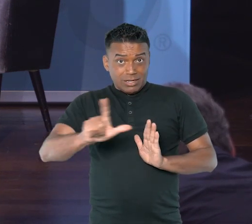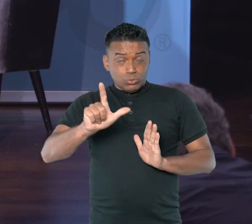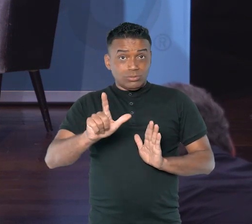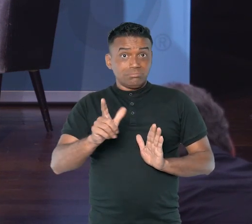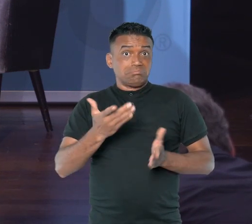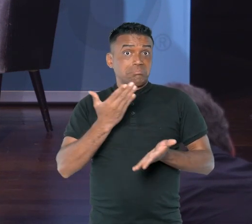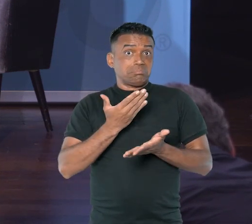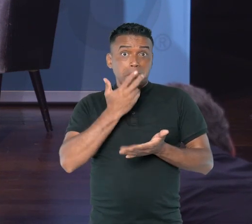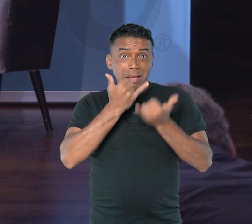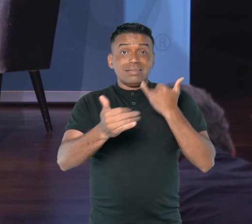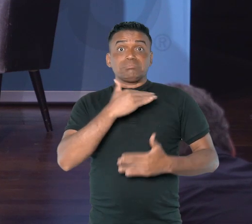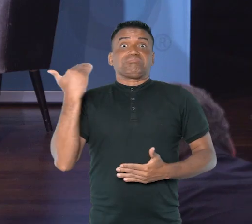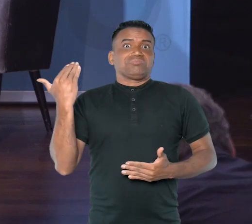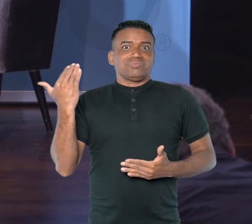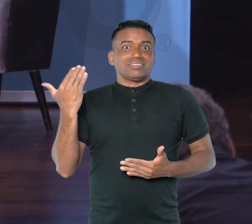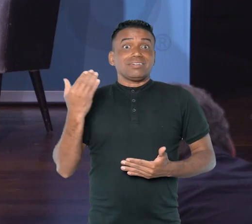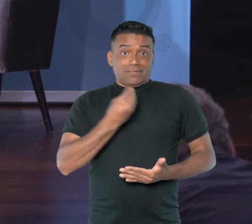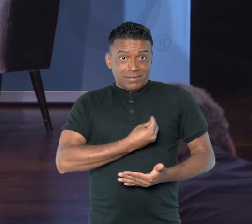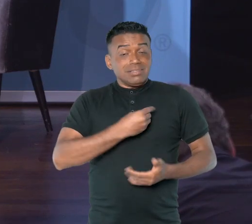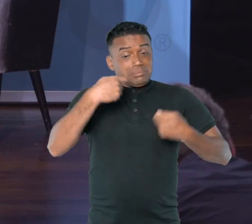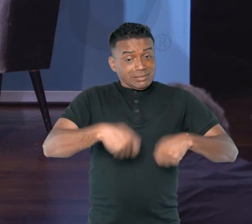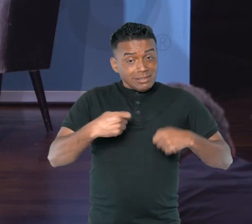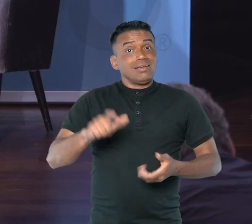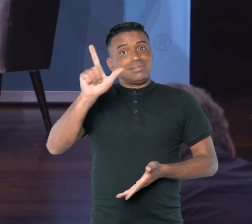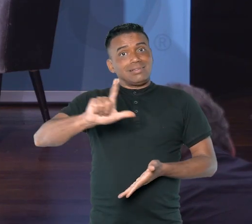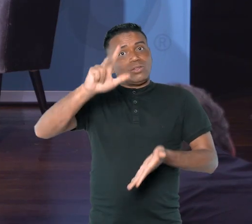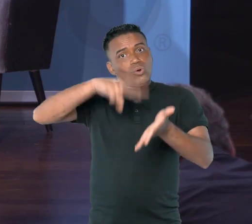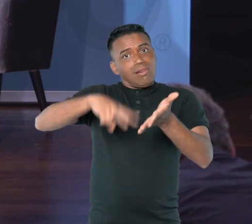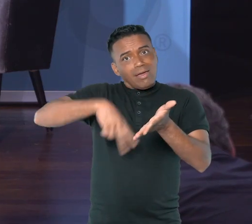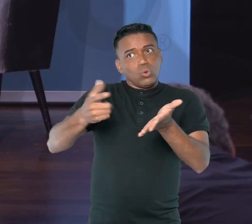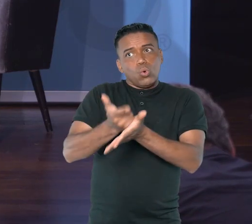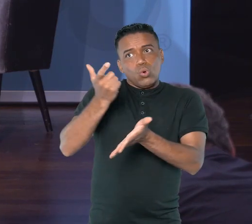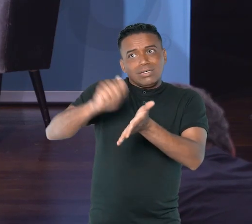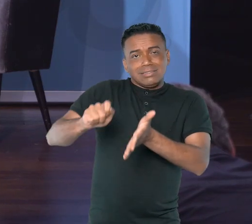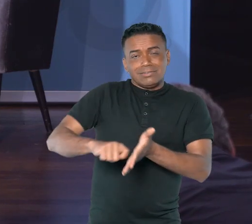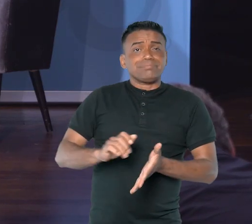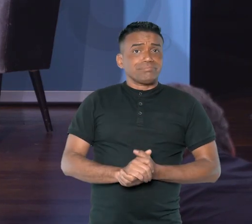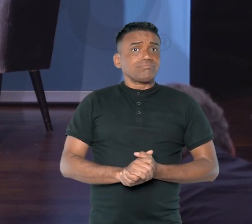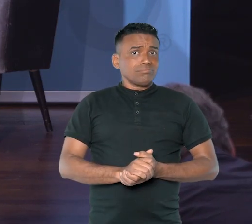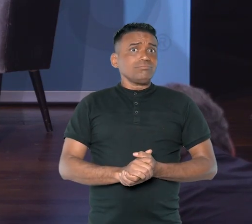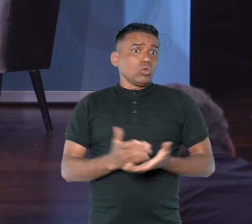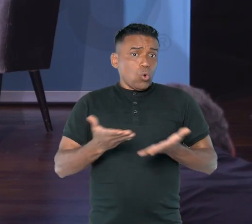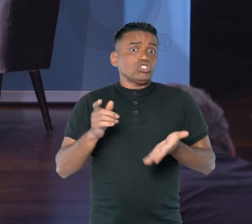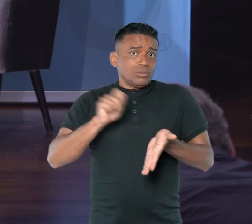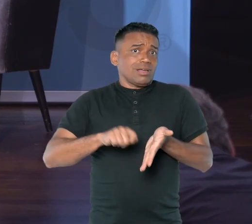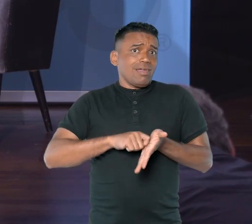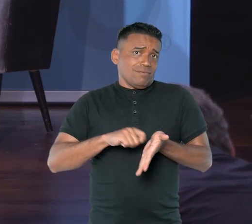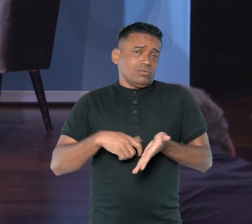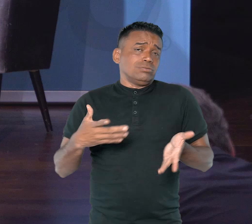E é interessante, né, que depois de tanto tempo, hoje, eu escreva também, né, mas muito